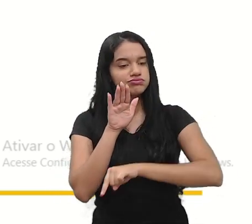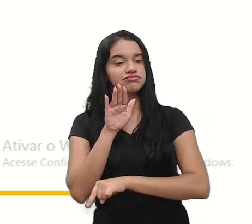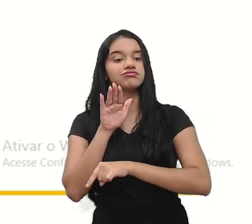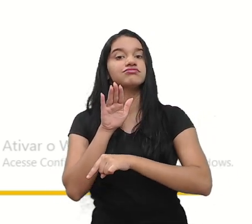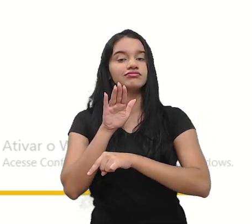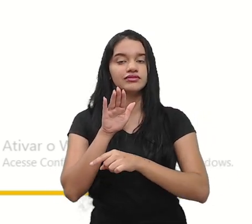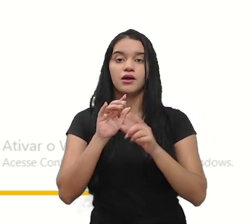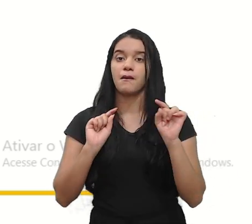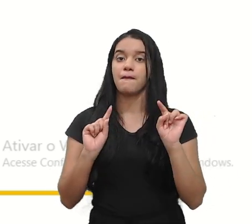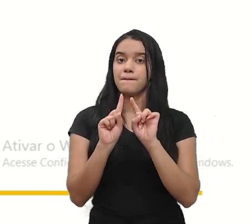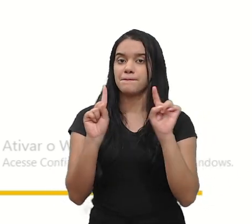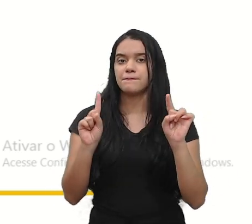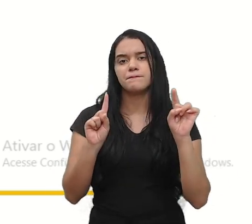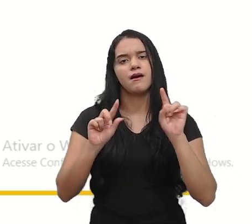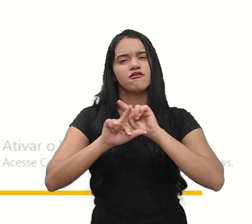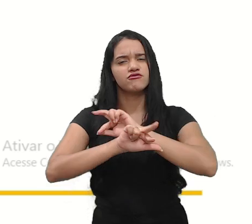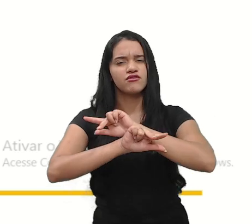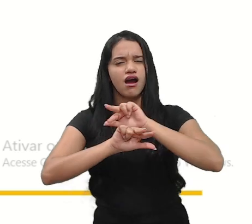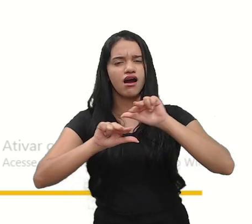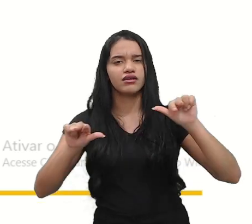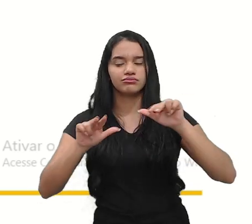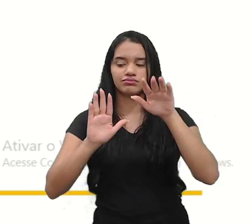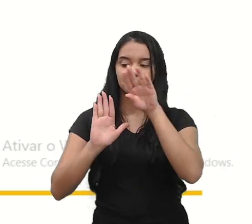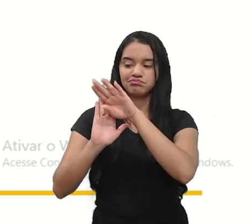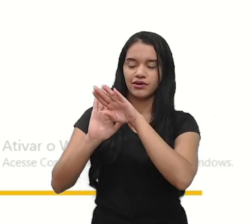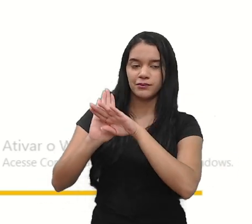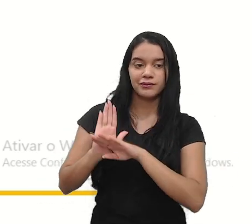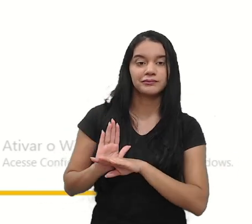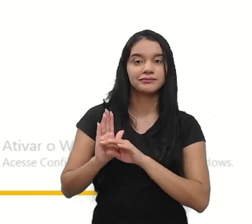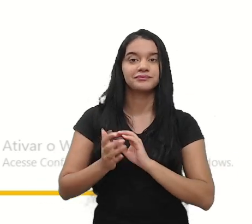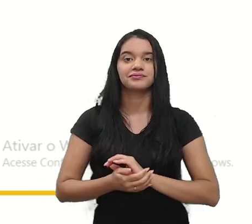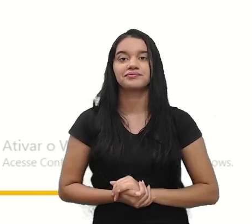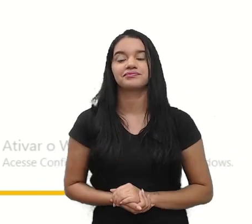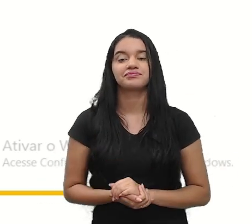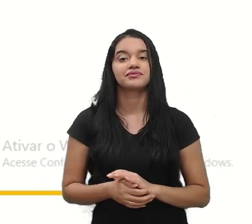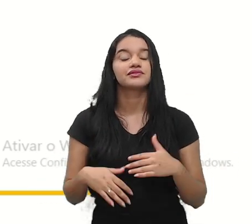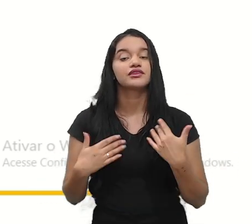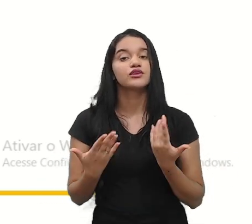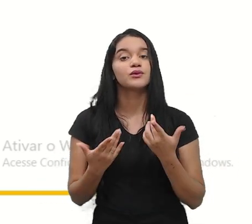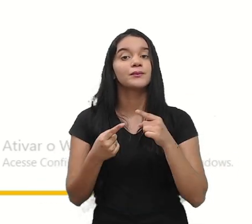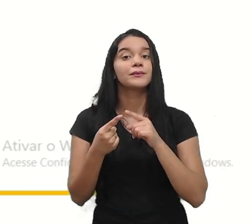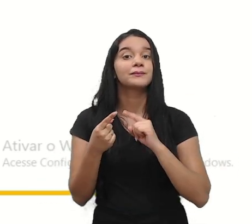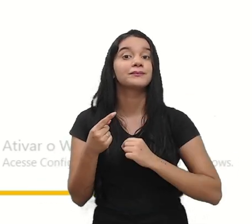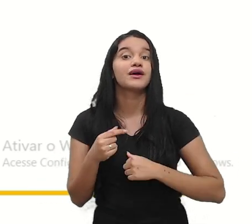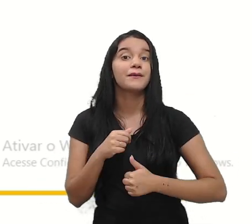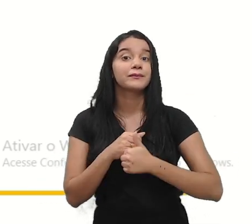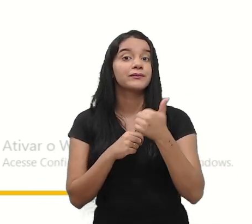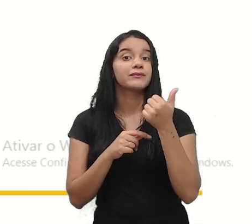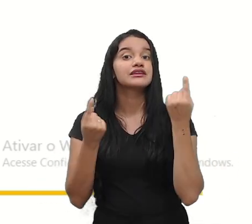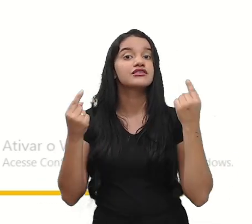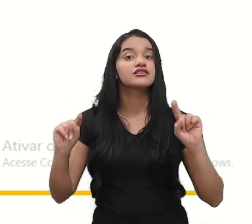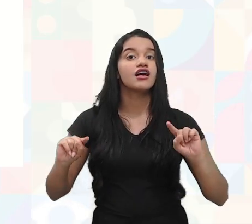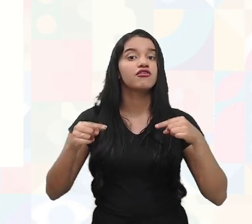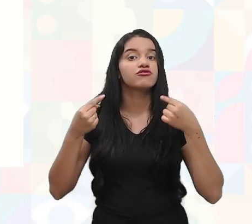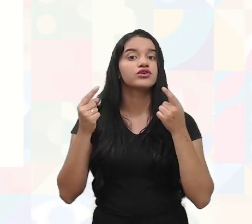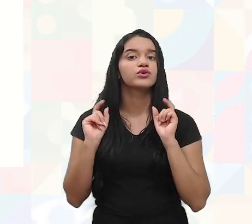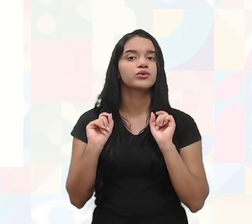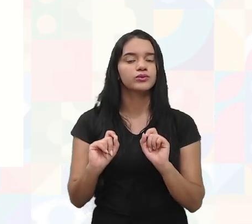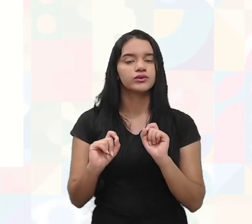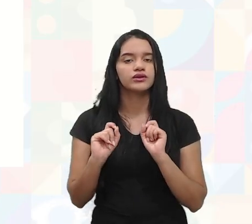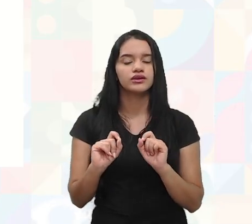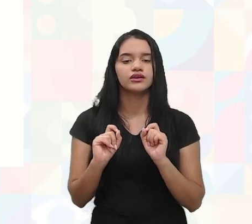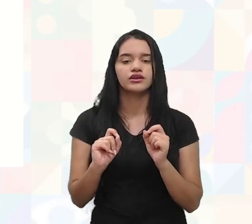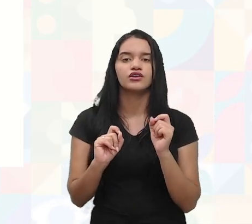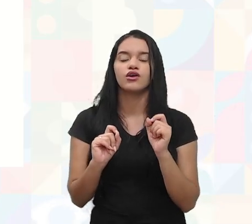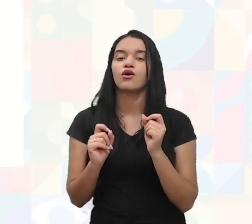pouco, mas são vários os critérios, certo? Então, qual é o primeiro desafio ou critério? O valor percebido